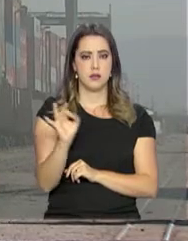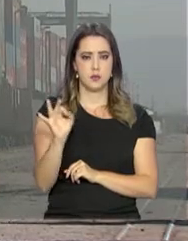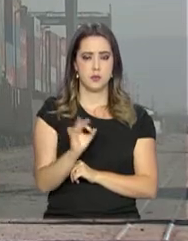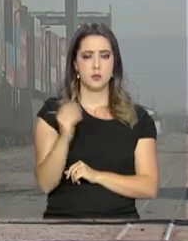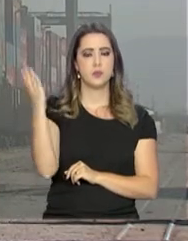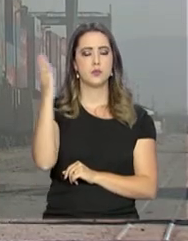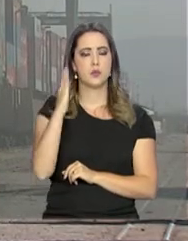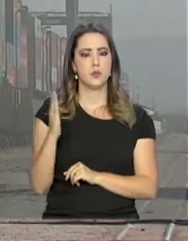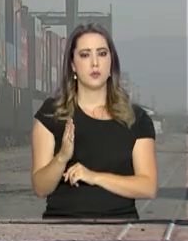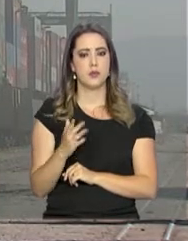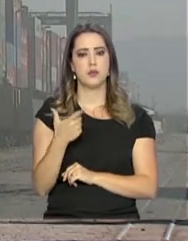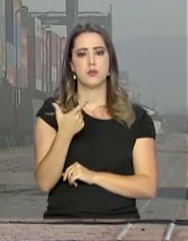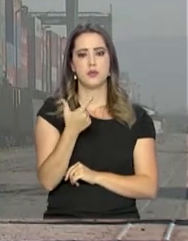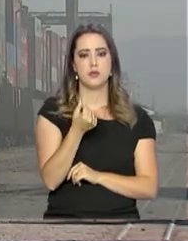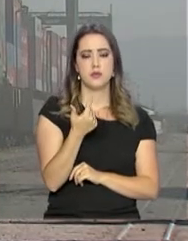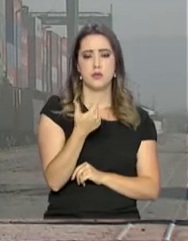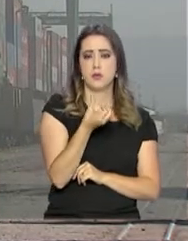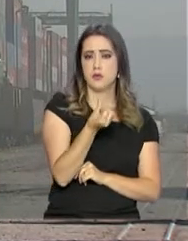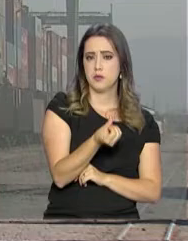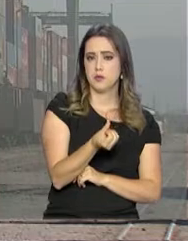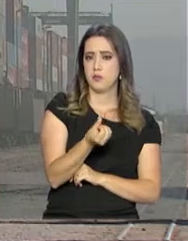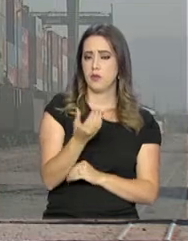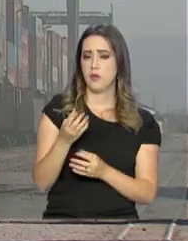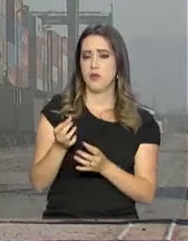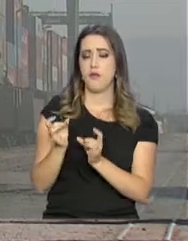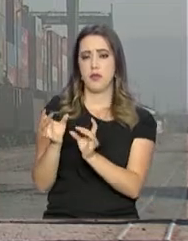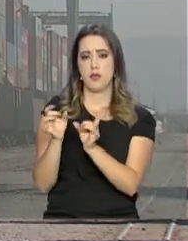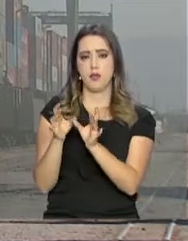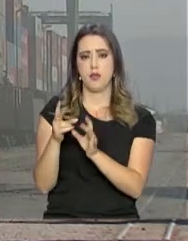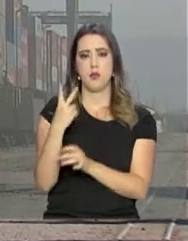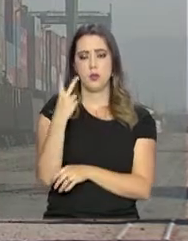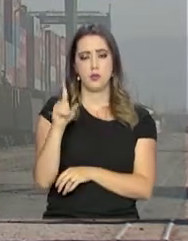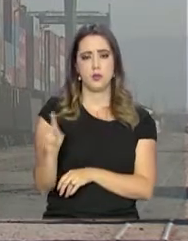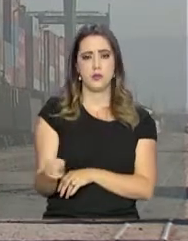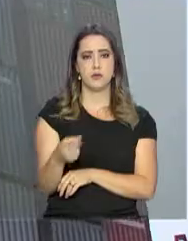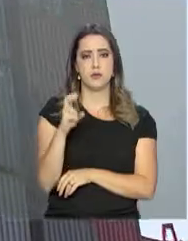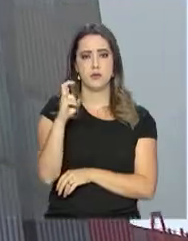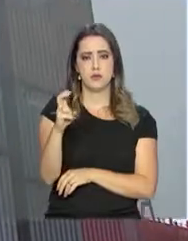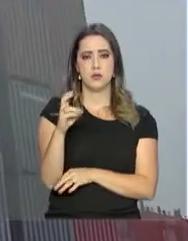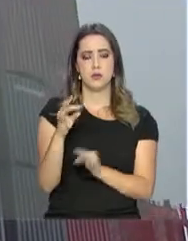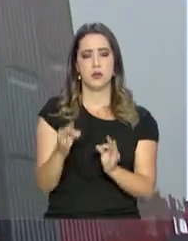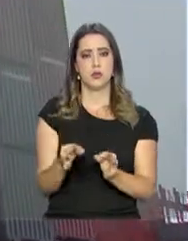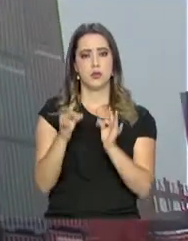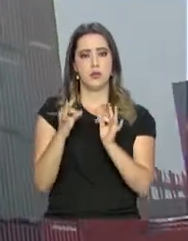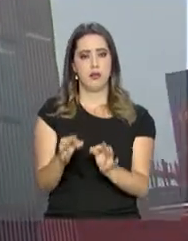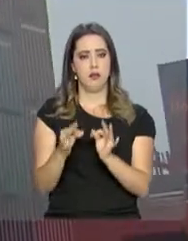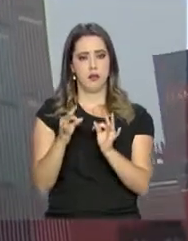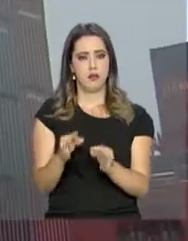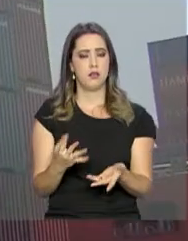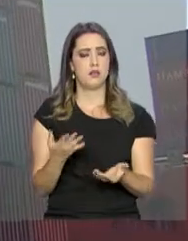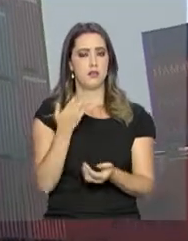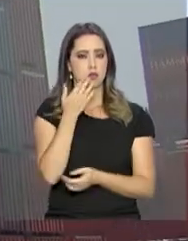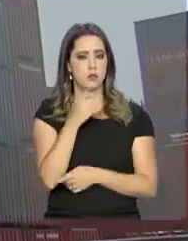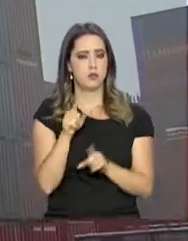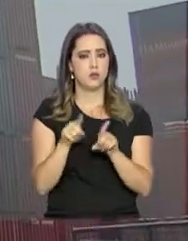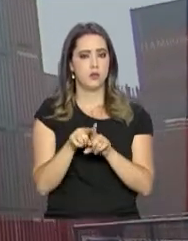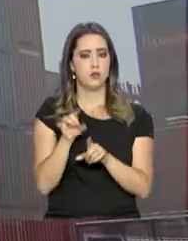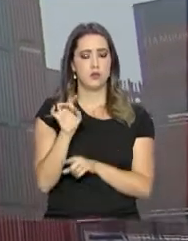em 2016 enviou 2,5 milhões de toneladas de açúcar para os chineses, mandou em